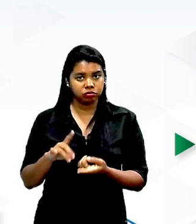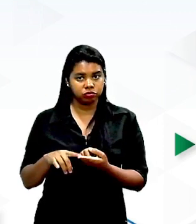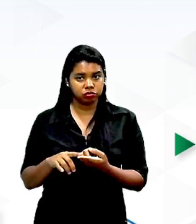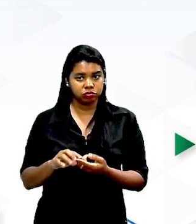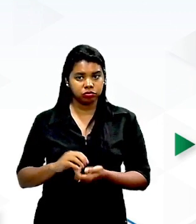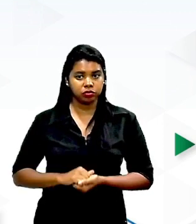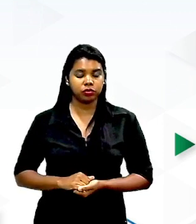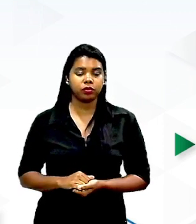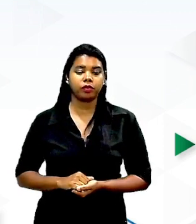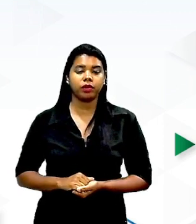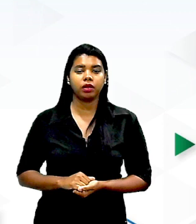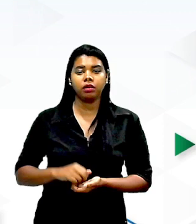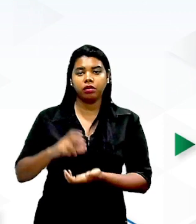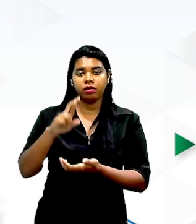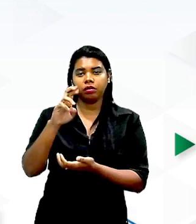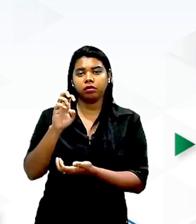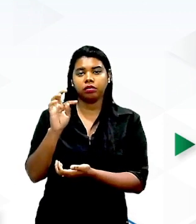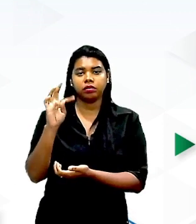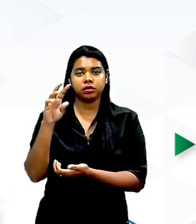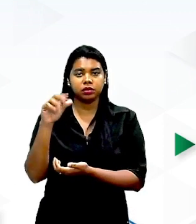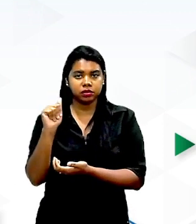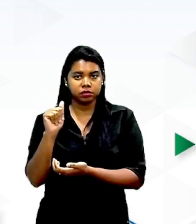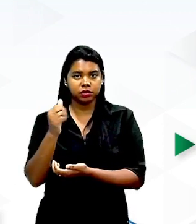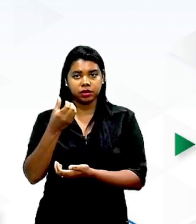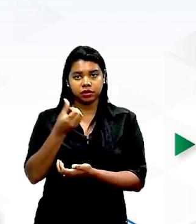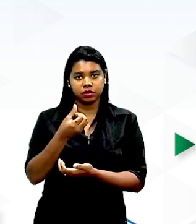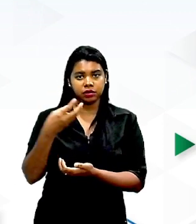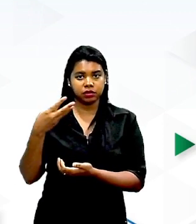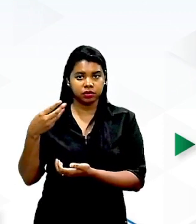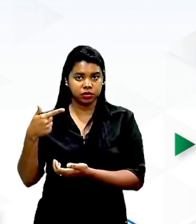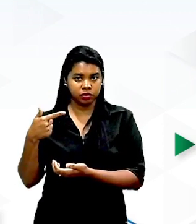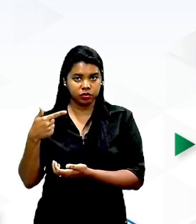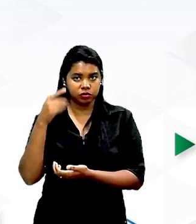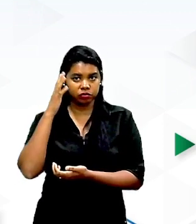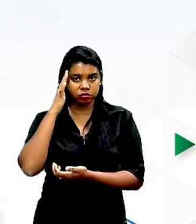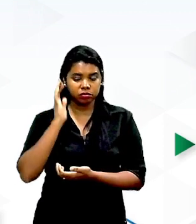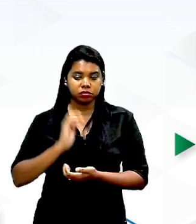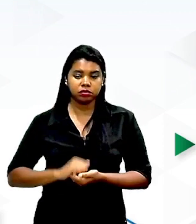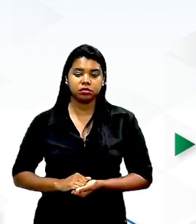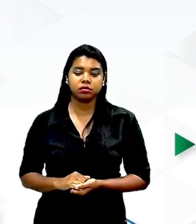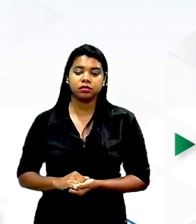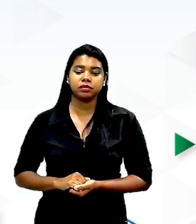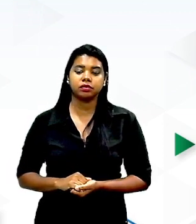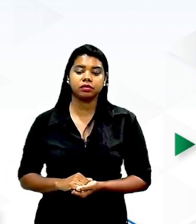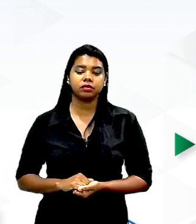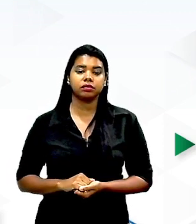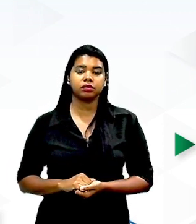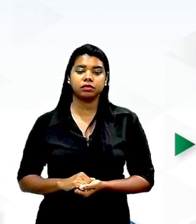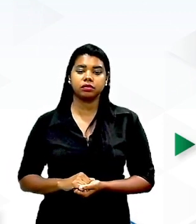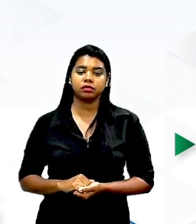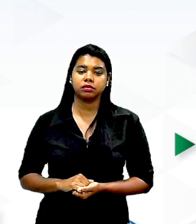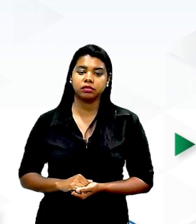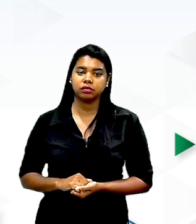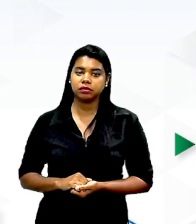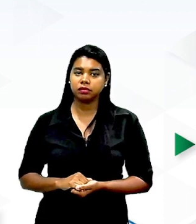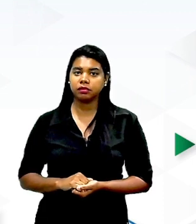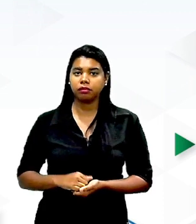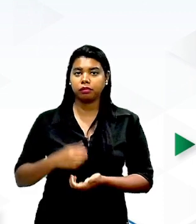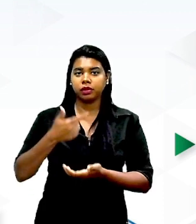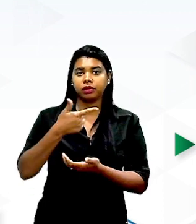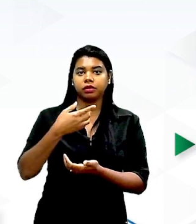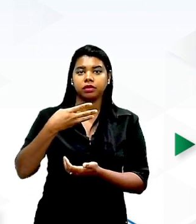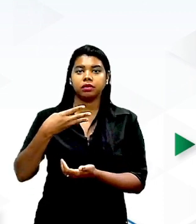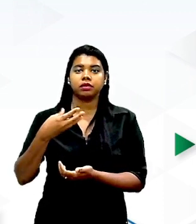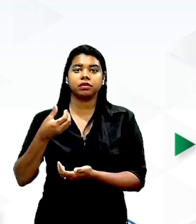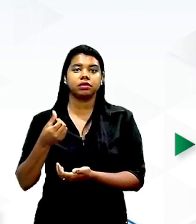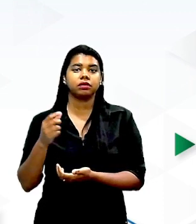Uma semi-reta de 6 centímetros, de 3 e de 2, tá? Tá aí, ó, na imagem para você, ó. 2, 3 e 6. Será que